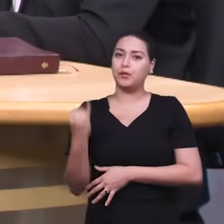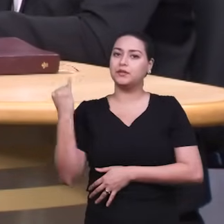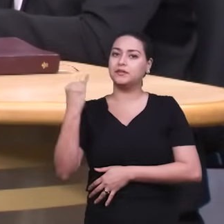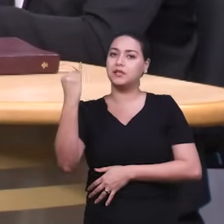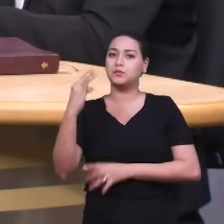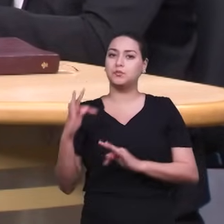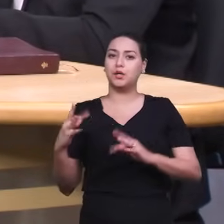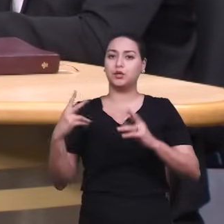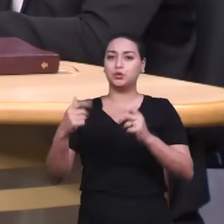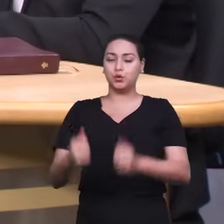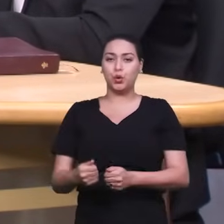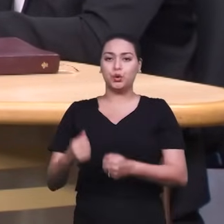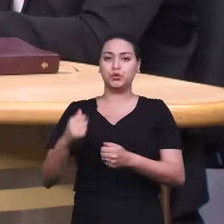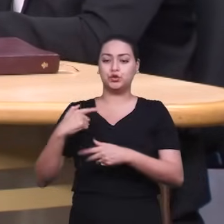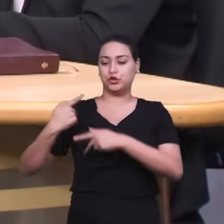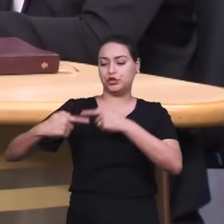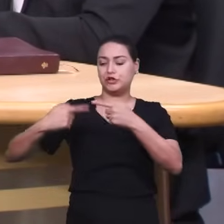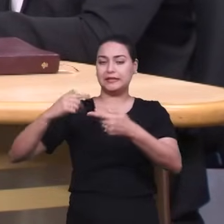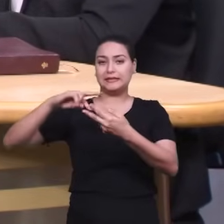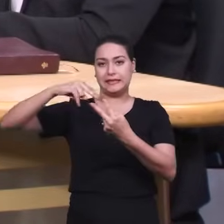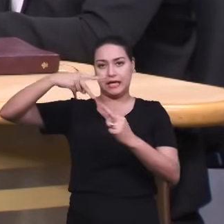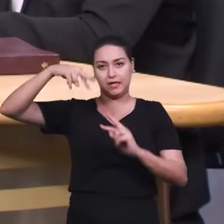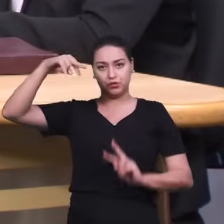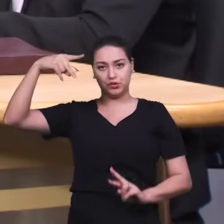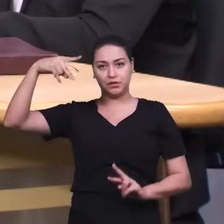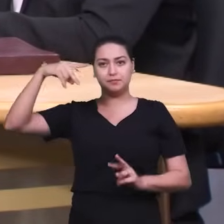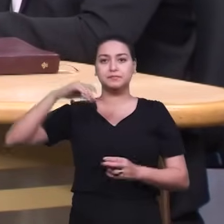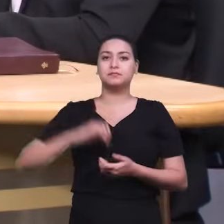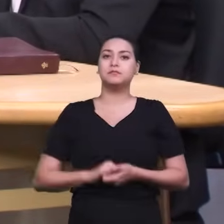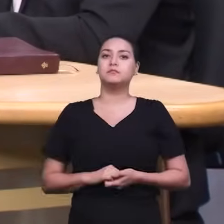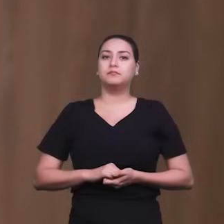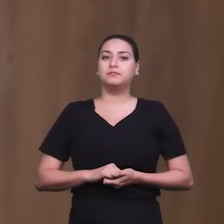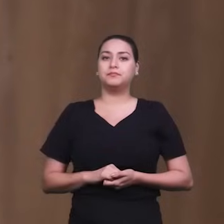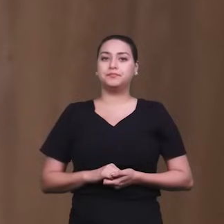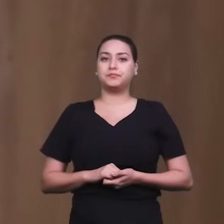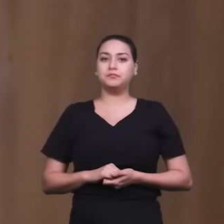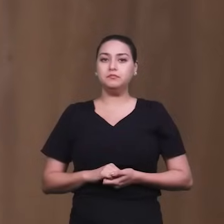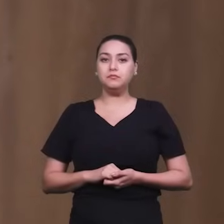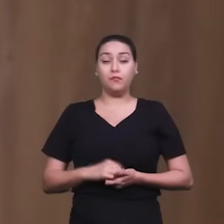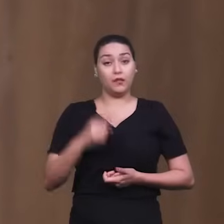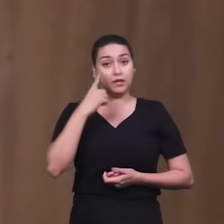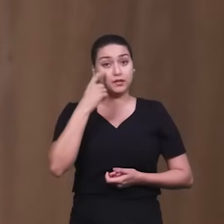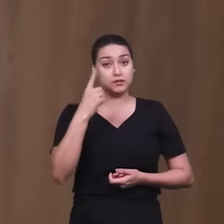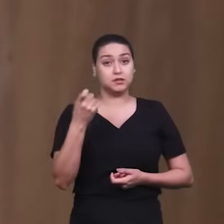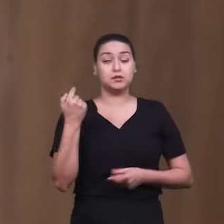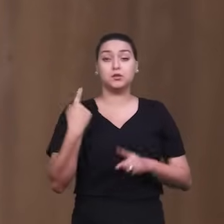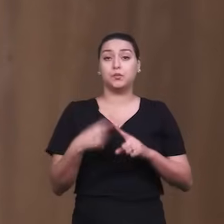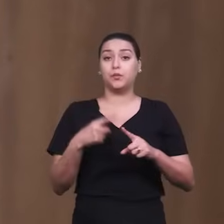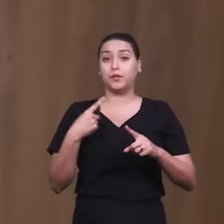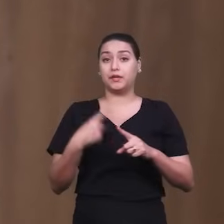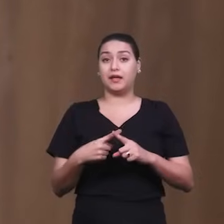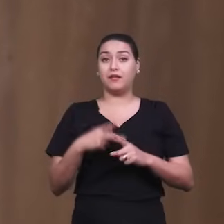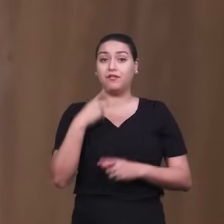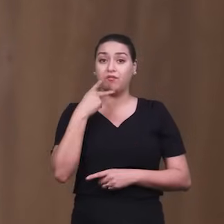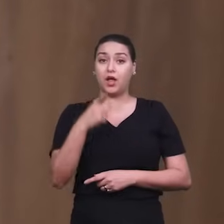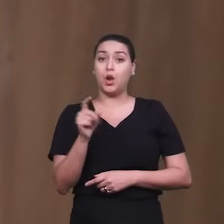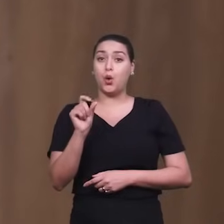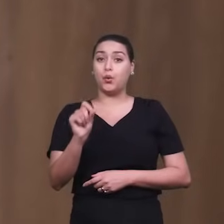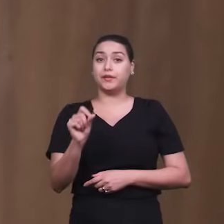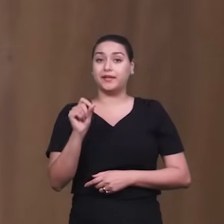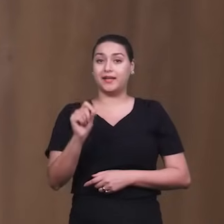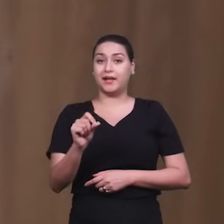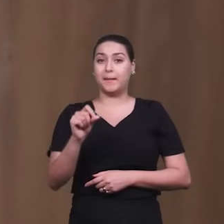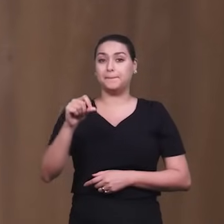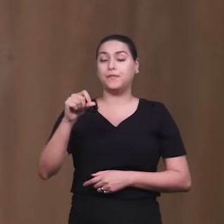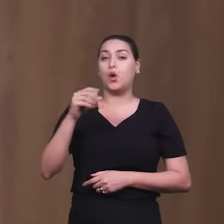todos nós aqui, que é a respeito da genética. Eu acho bem interessante porque o Tiago aqui ele mencionou a respeito